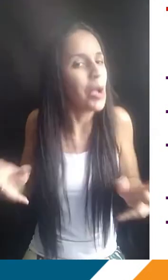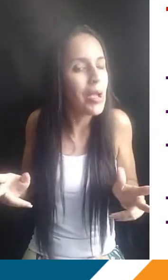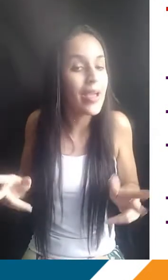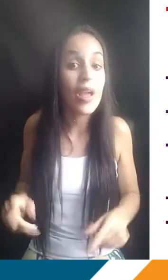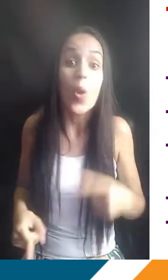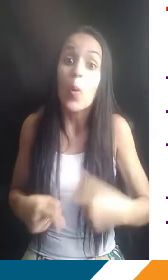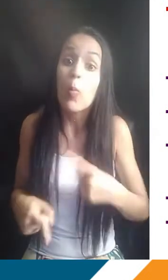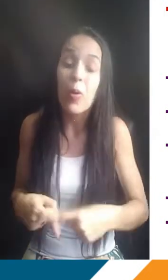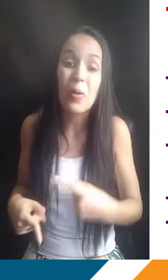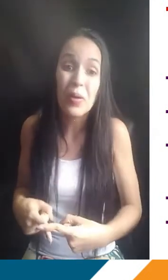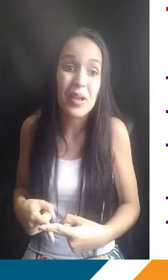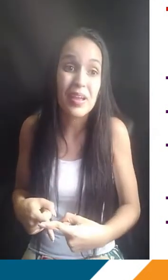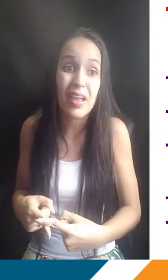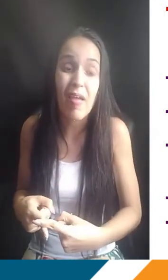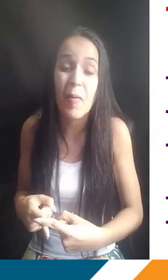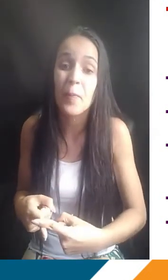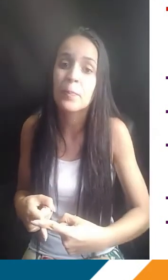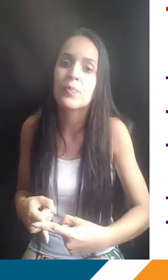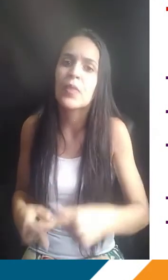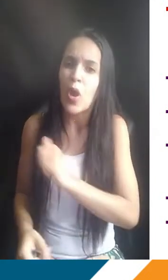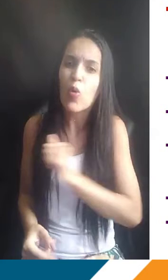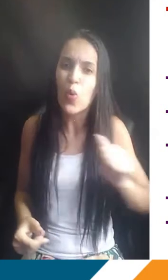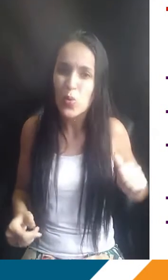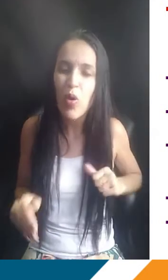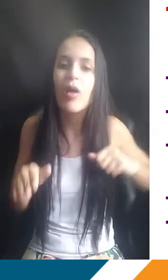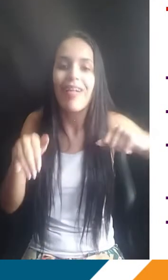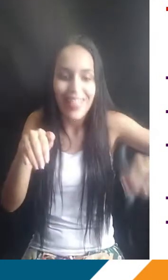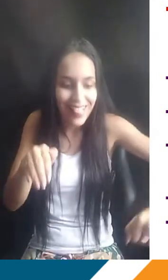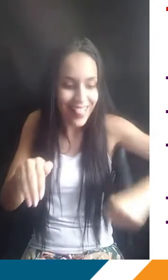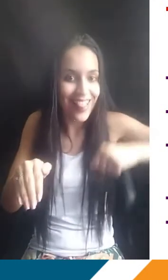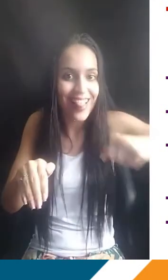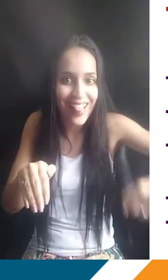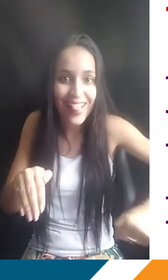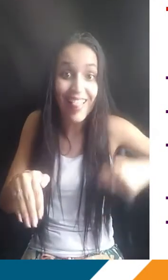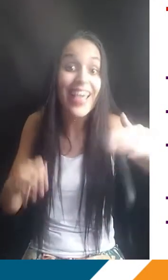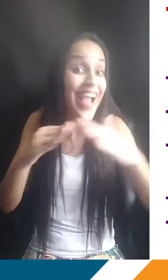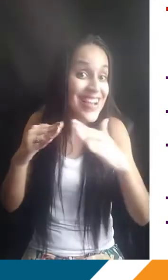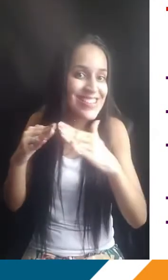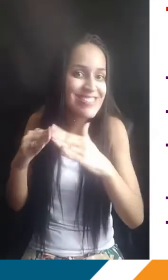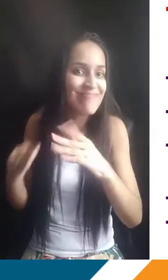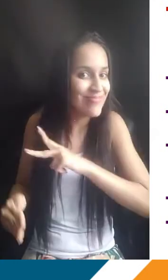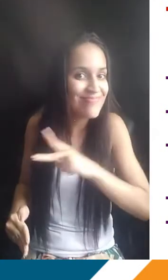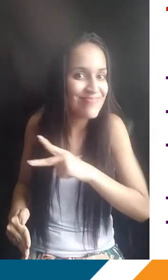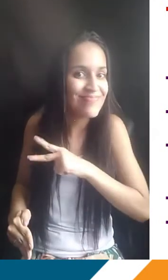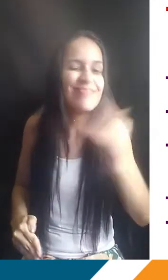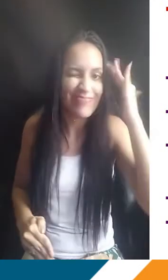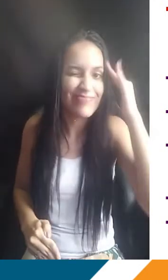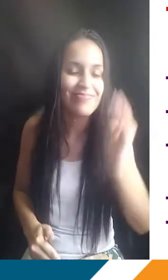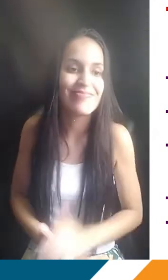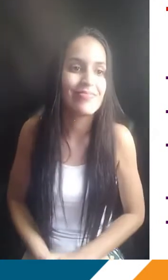à contracultura. Seus pequenos textos, aliados a elementos visuais como fotografias e quadrinhos, são permeados